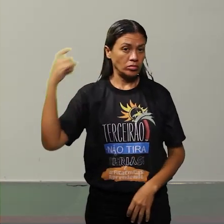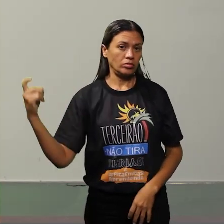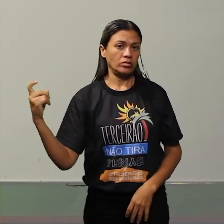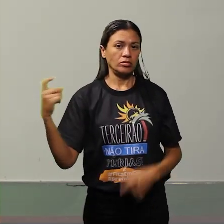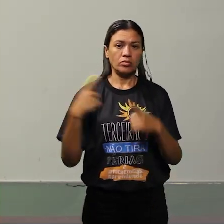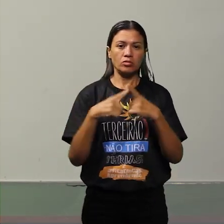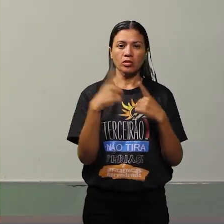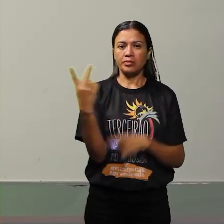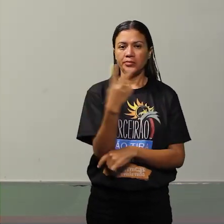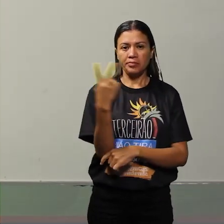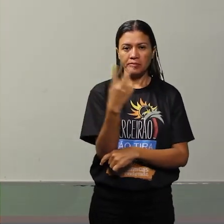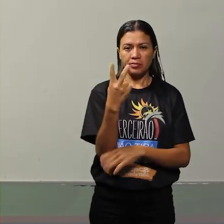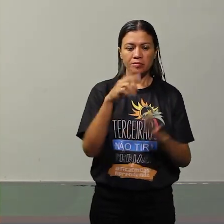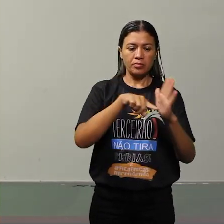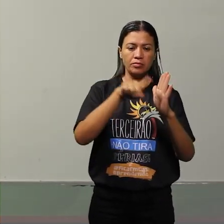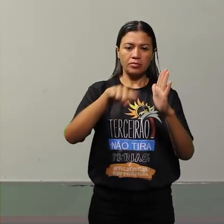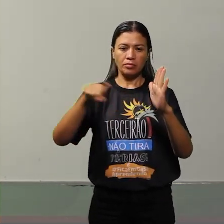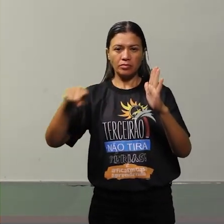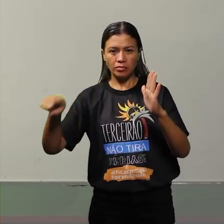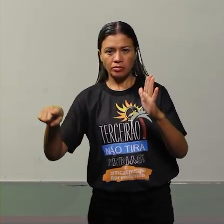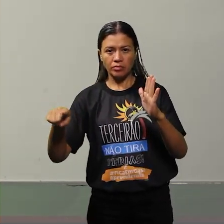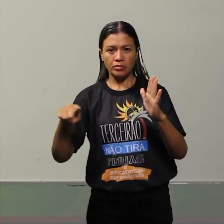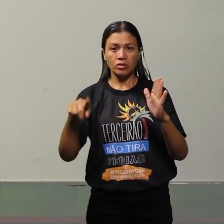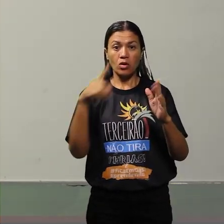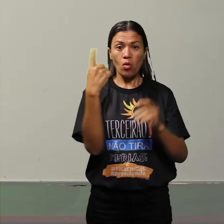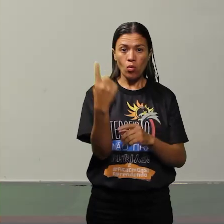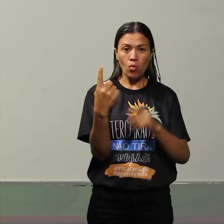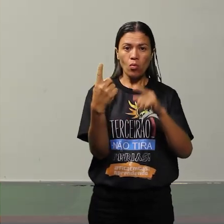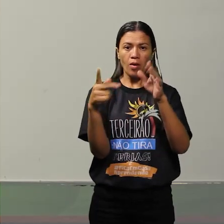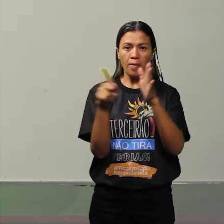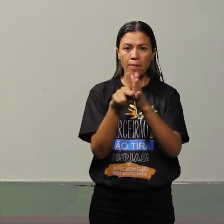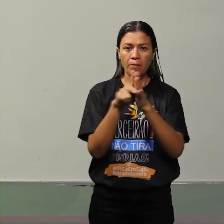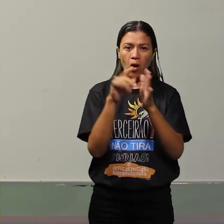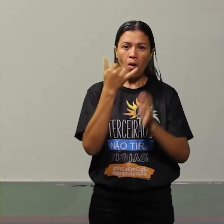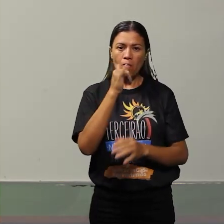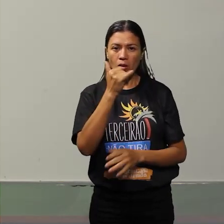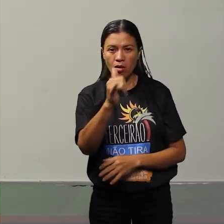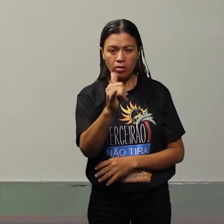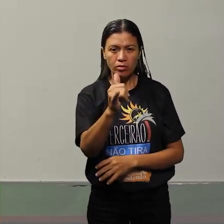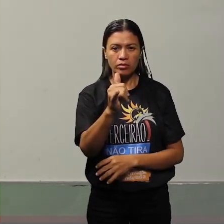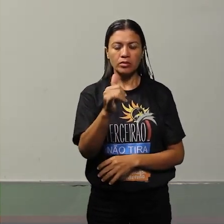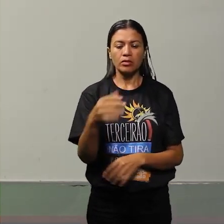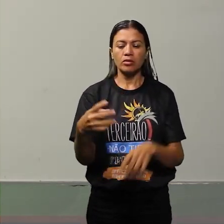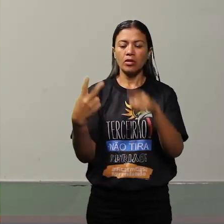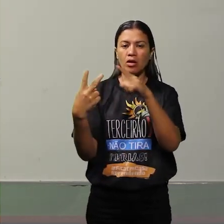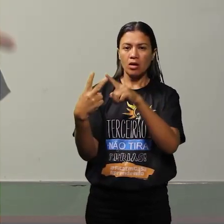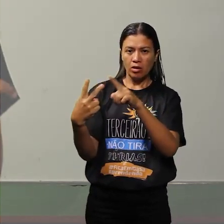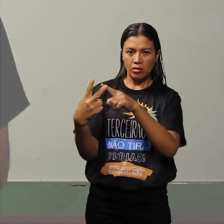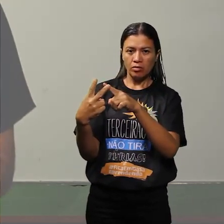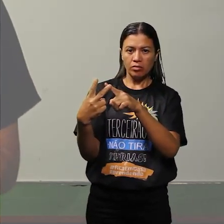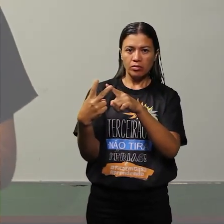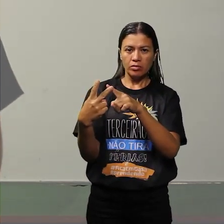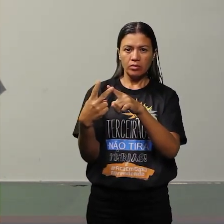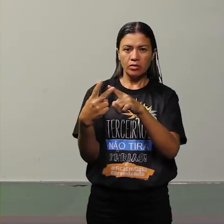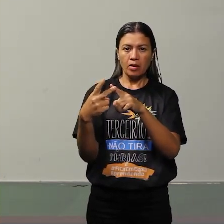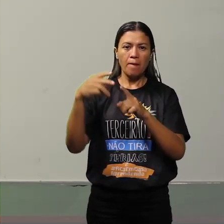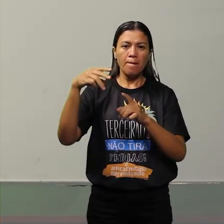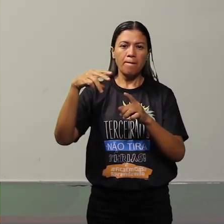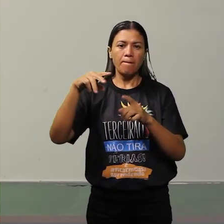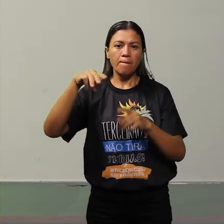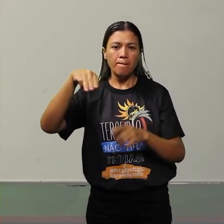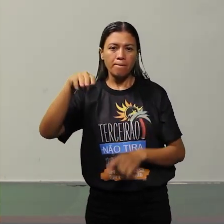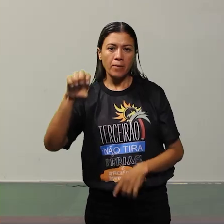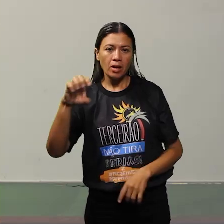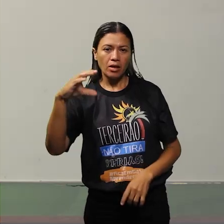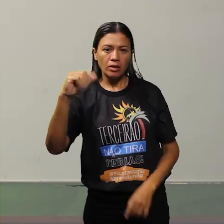Porque são as duas ondas, uma de natureza eletromagnética, de natureza elétrica, vamos dizer assim, e a outra de natureza mecânica. Então, são